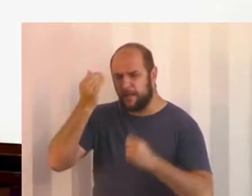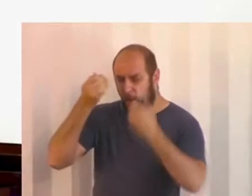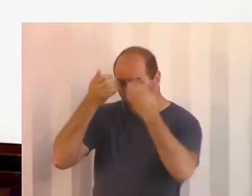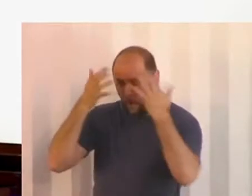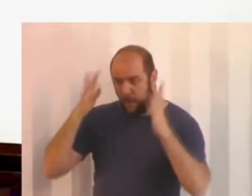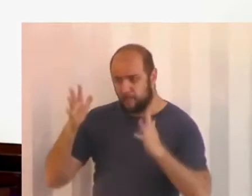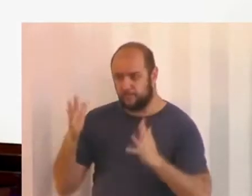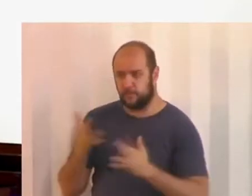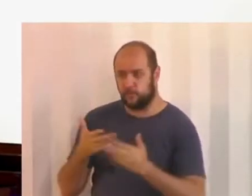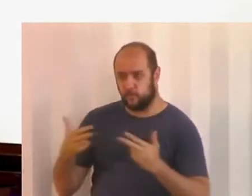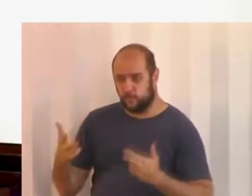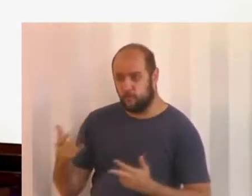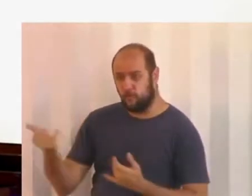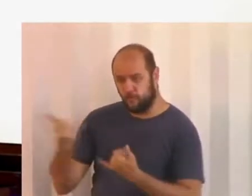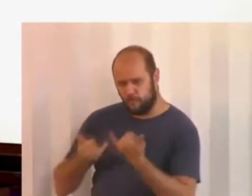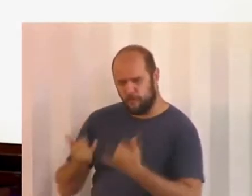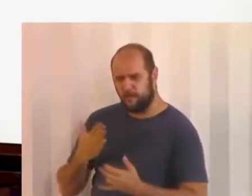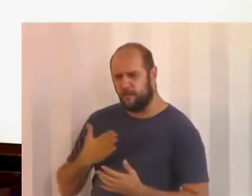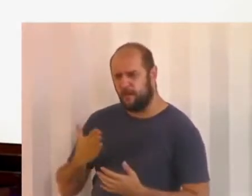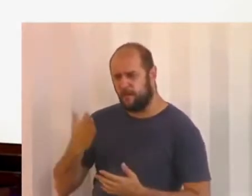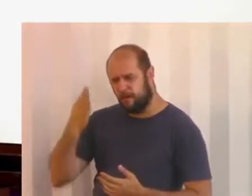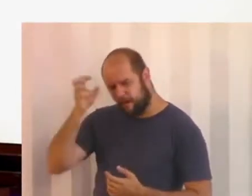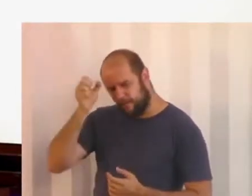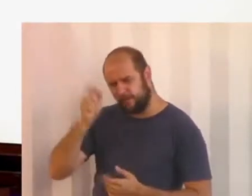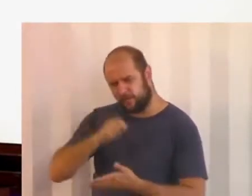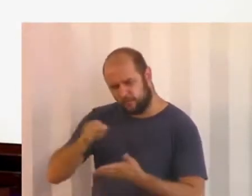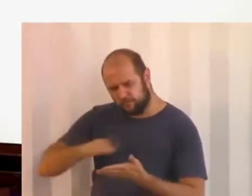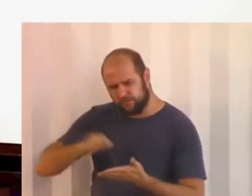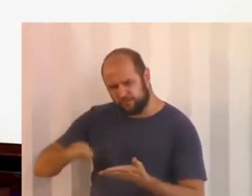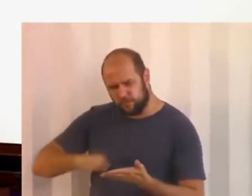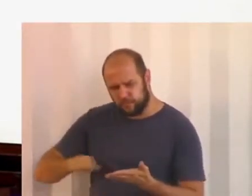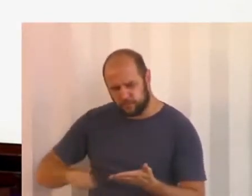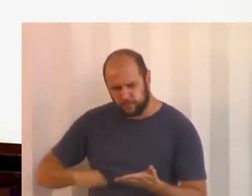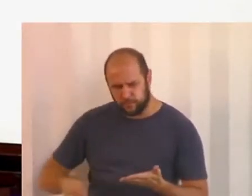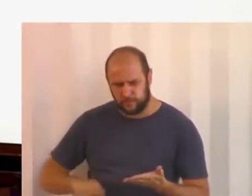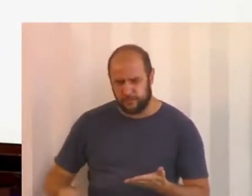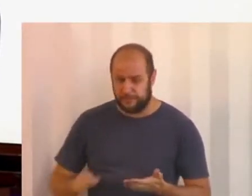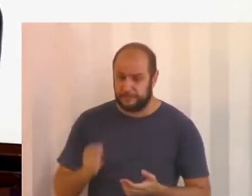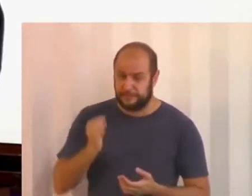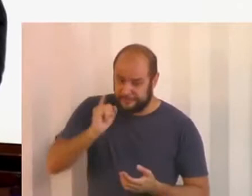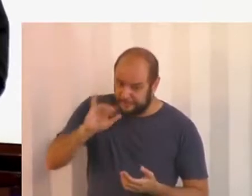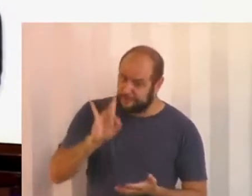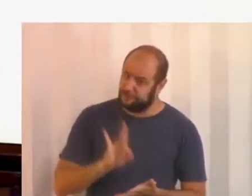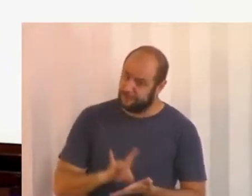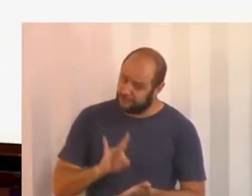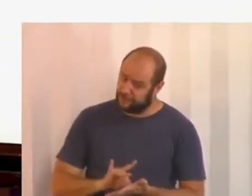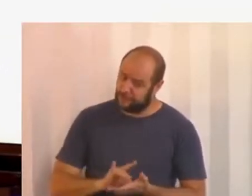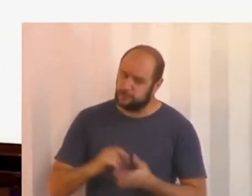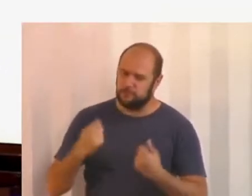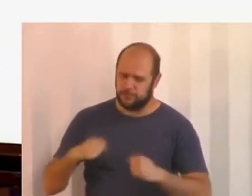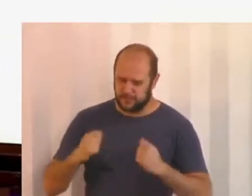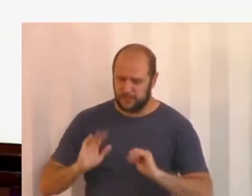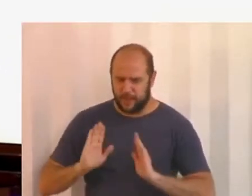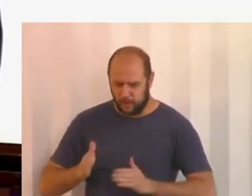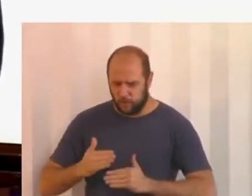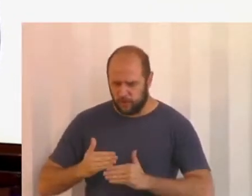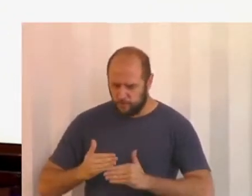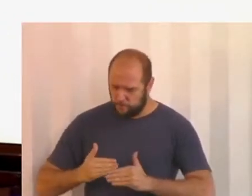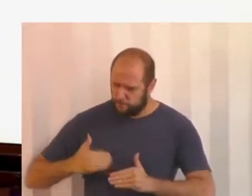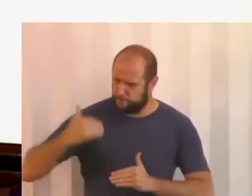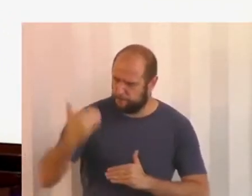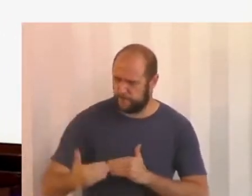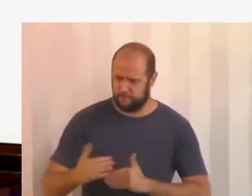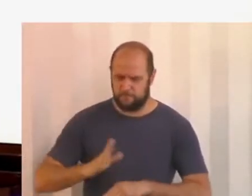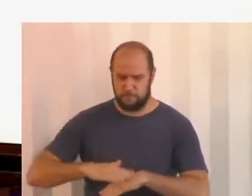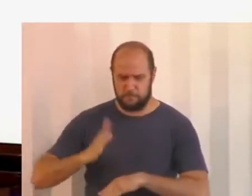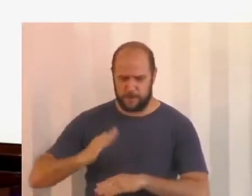respeito deles por meio de Epafrodito, se isso fosse verdade, que eles deveriam dar um passo a mais, eles precisavam